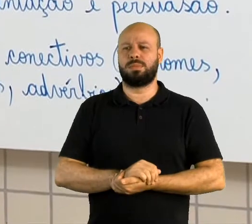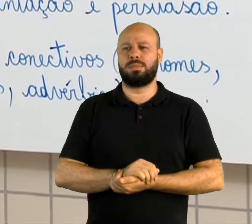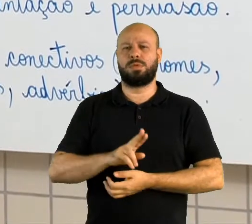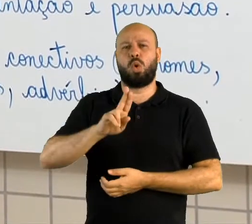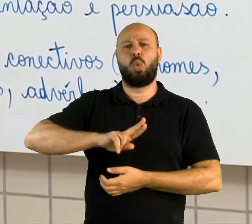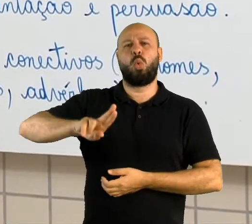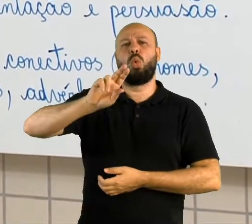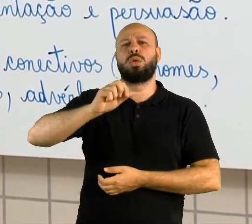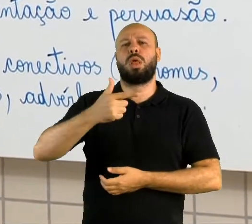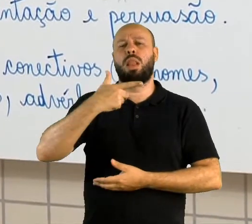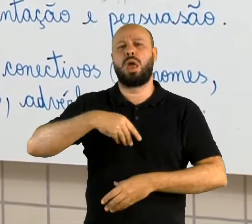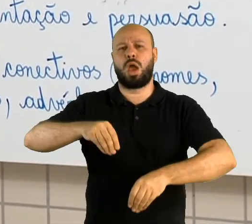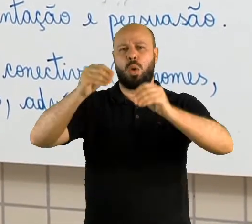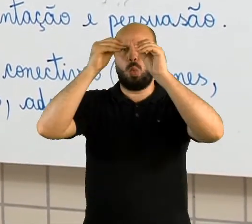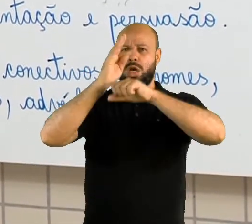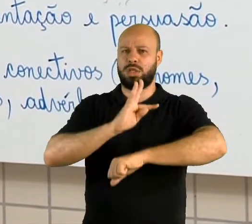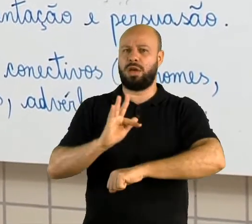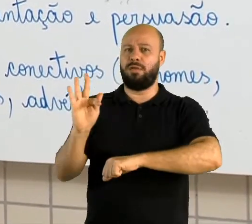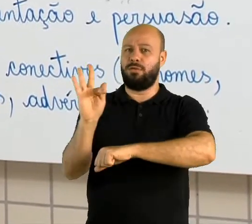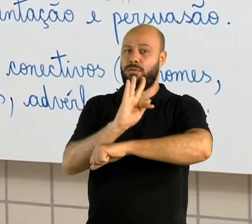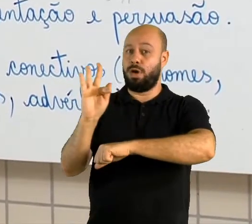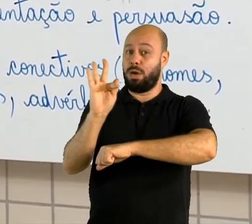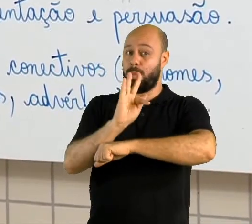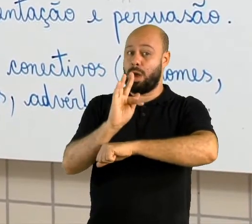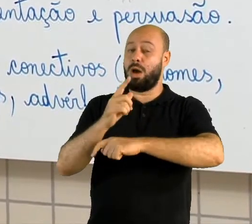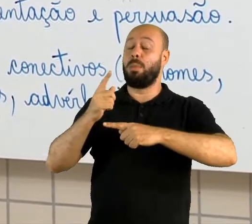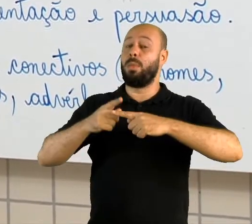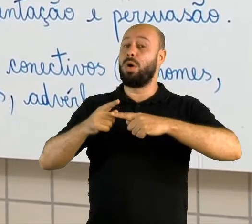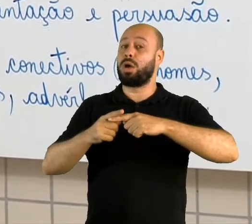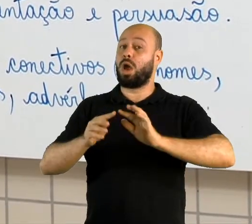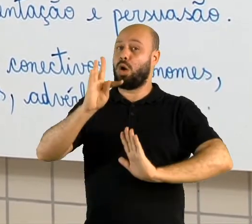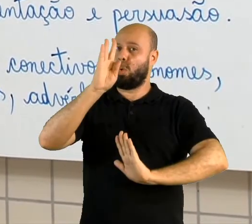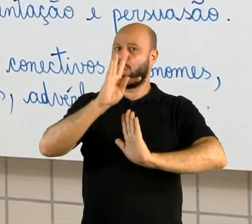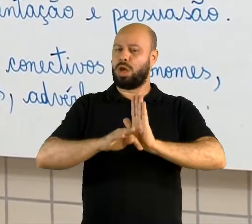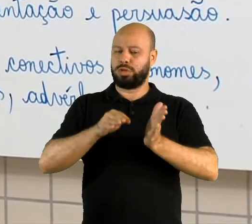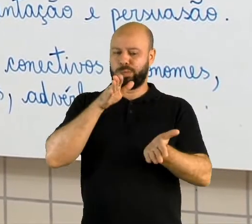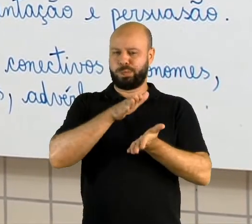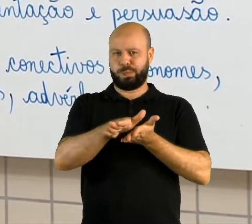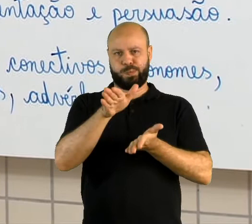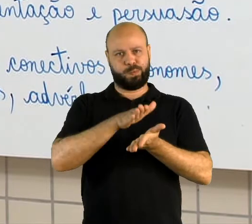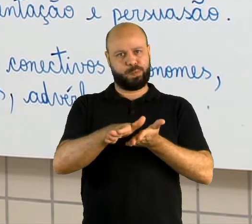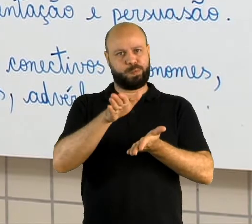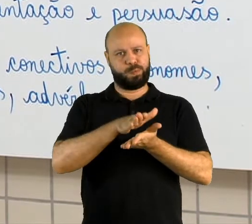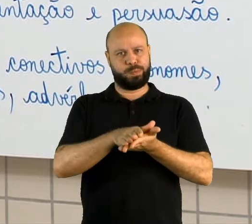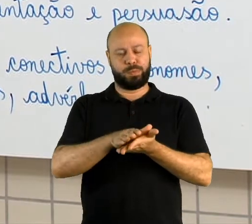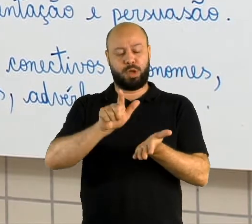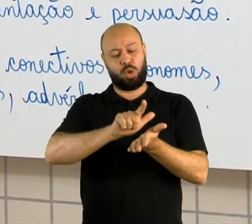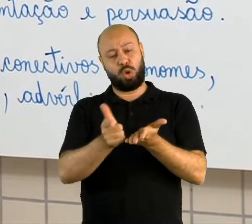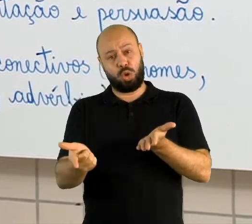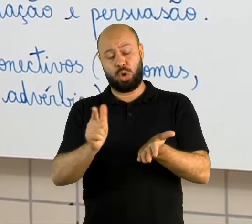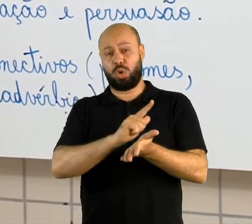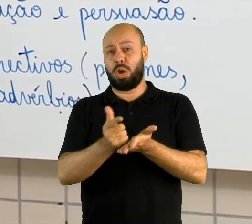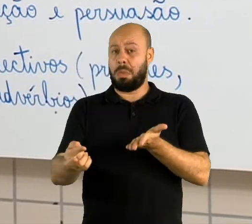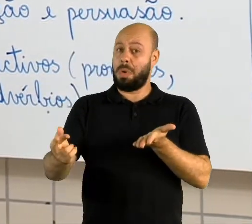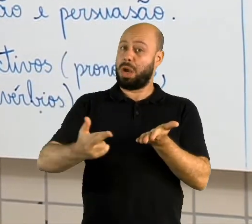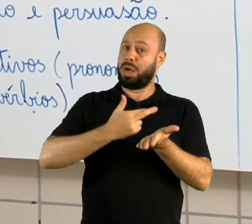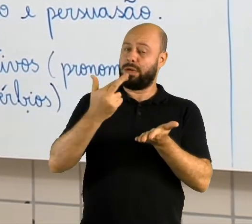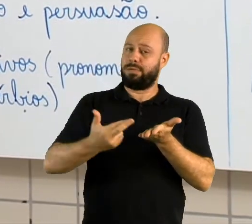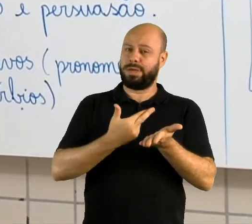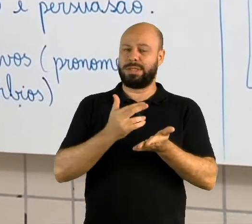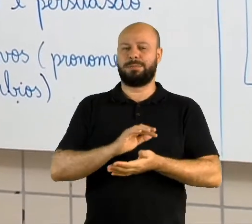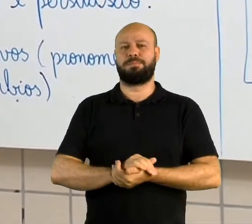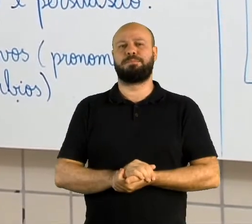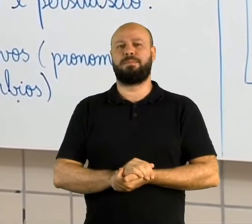Utiliza-se a linguagem formal, porque é um texto que ele vai ser publicado em jornais ou em